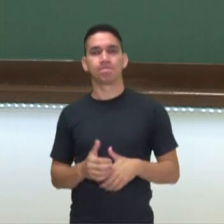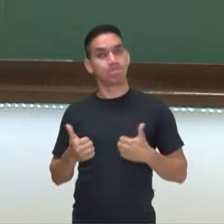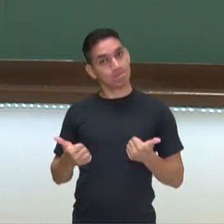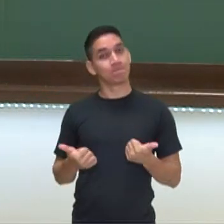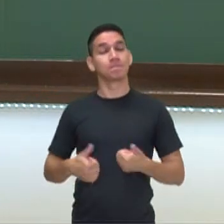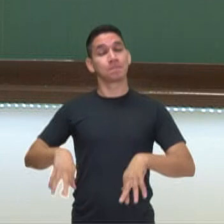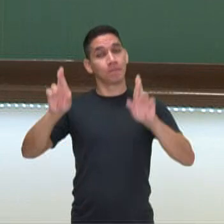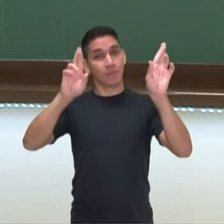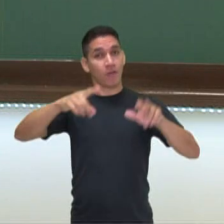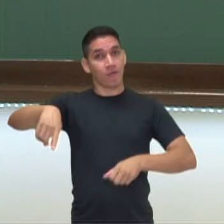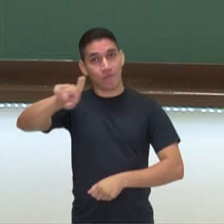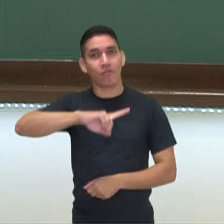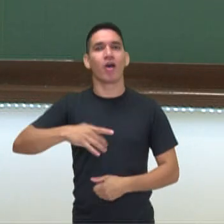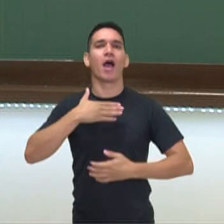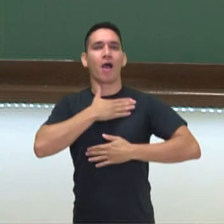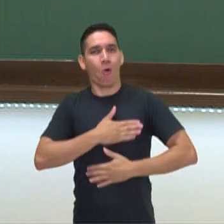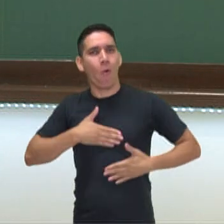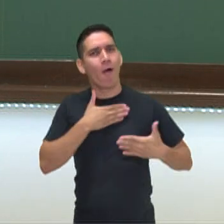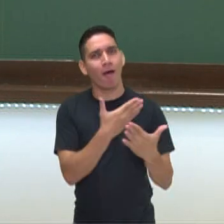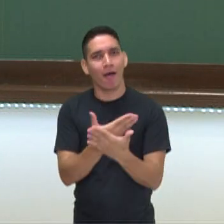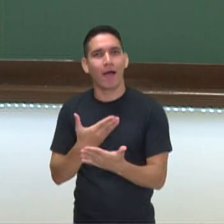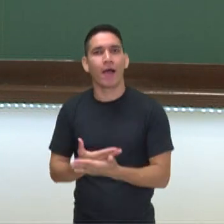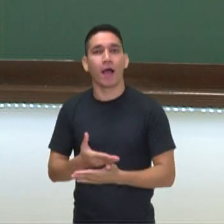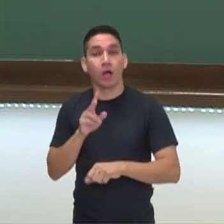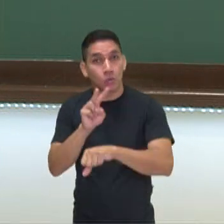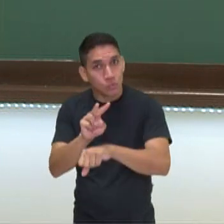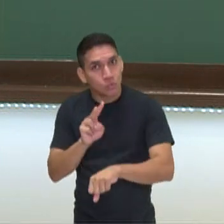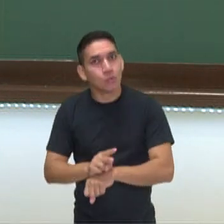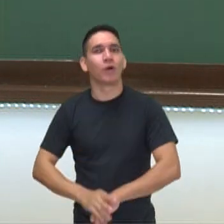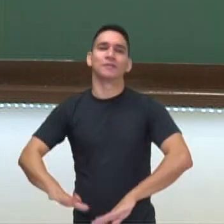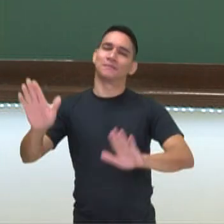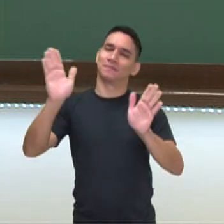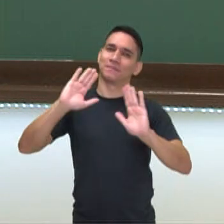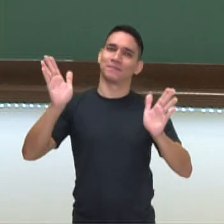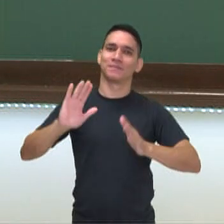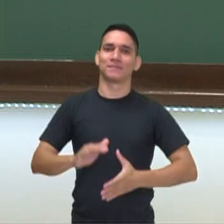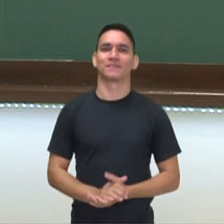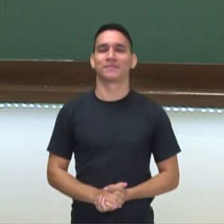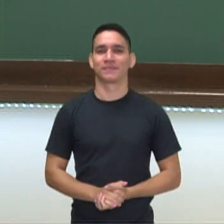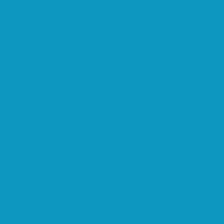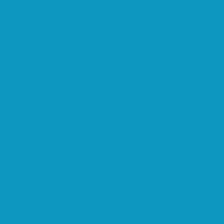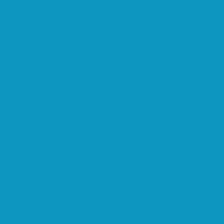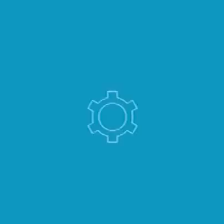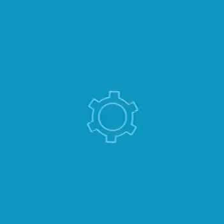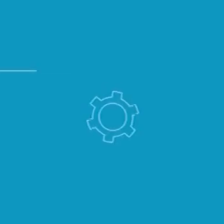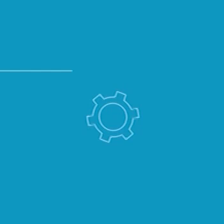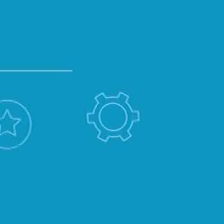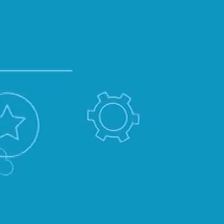pessoal? Espero que vocês tenham gostado da aula. Fiquem bem, se cuidem. Até a próxima. Tchau, tchau.